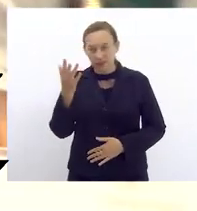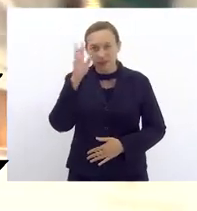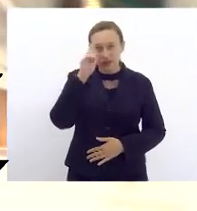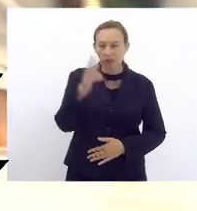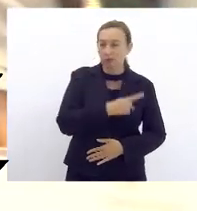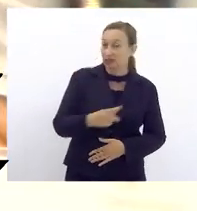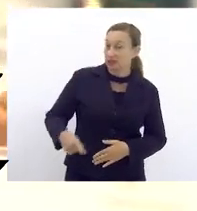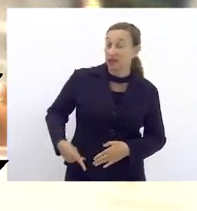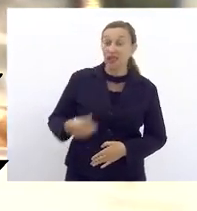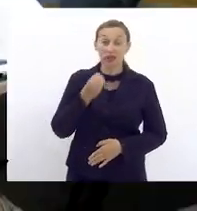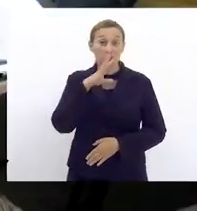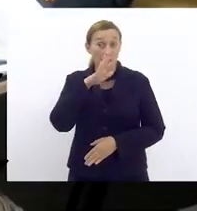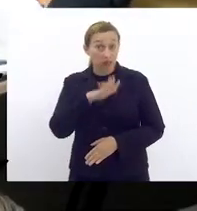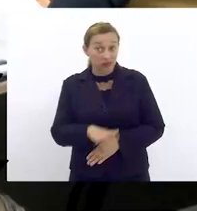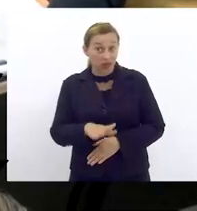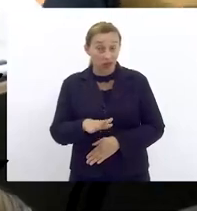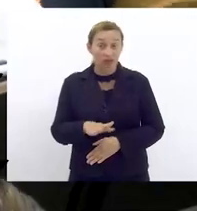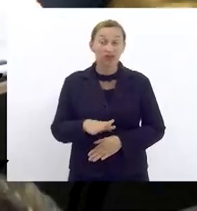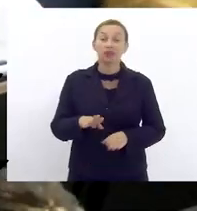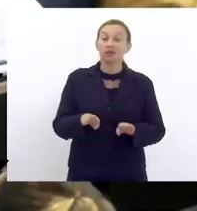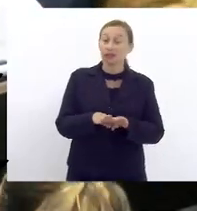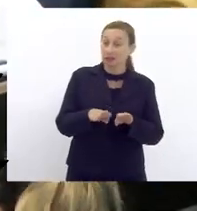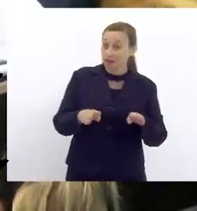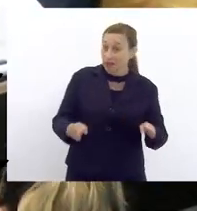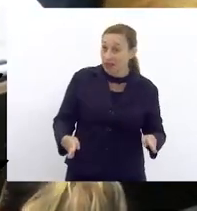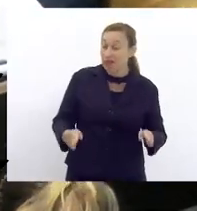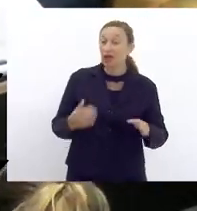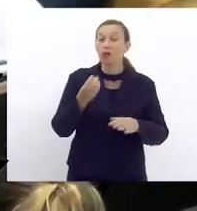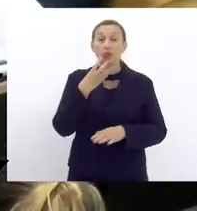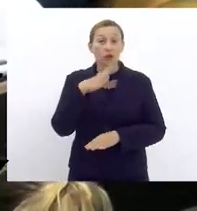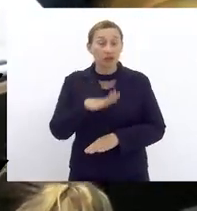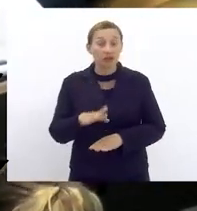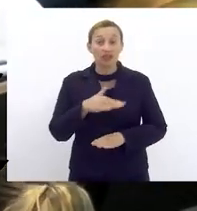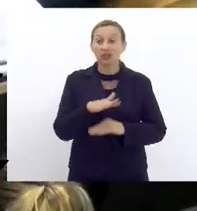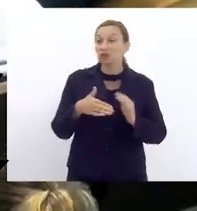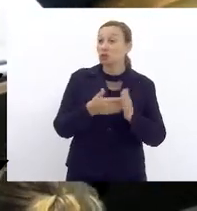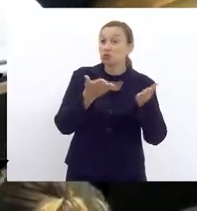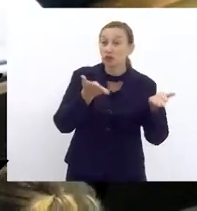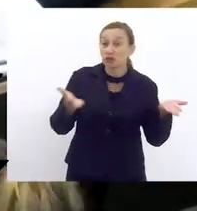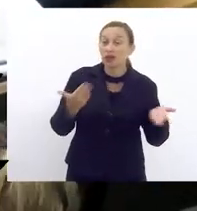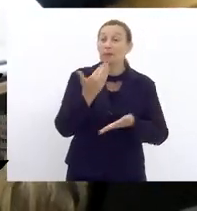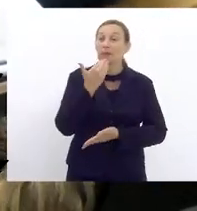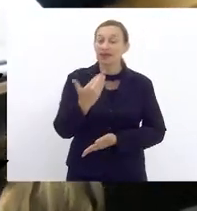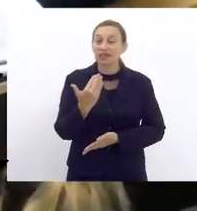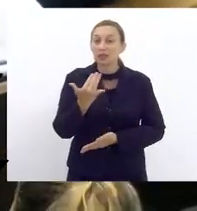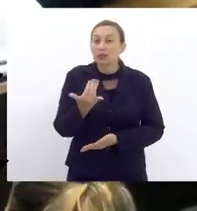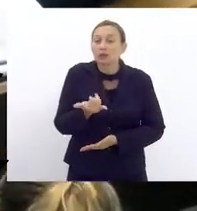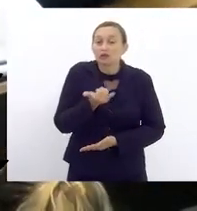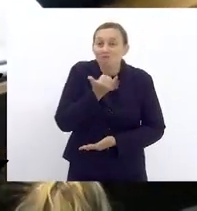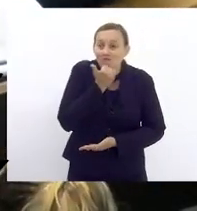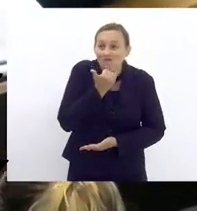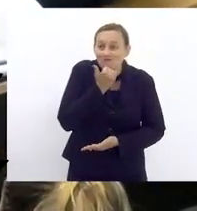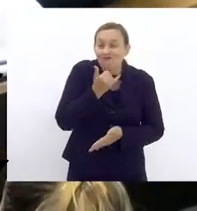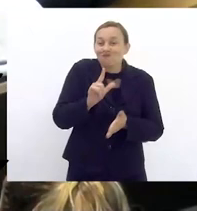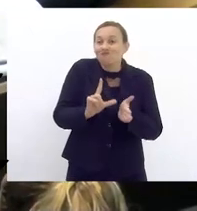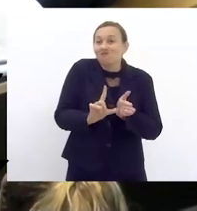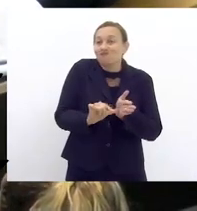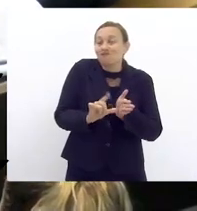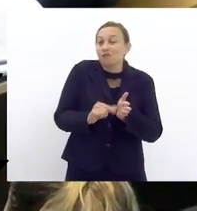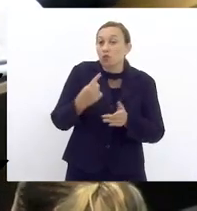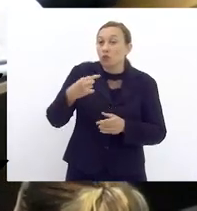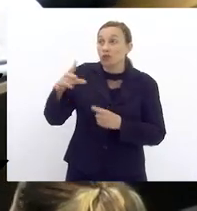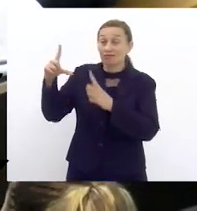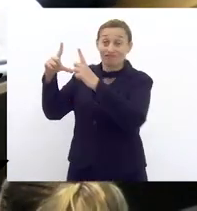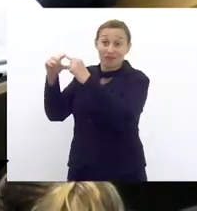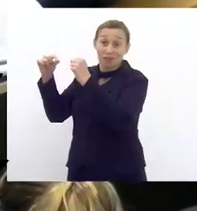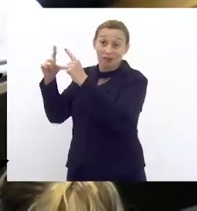tarde a composição desta mesa Boa tarde a todos e todas quero pedir perdão pelo atraso estou vindo de Brasília